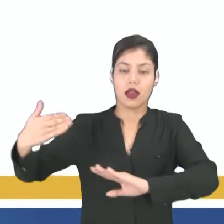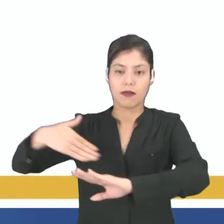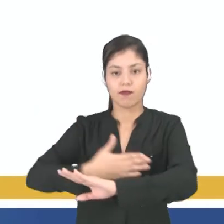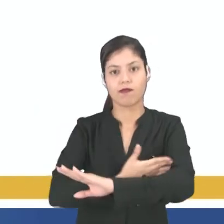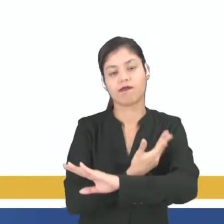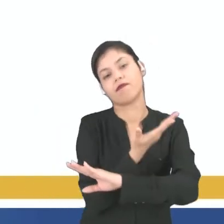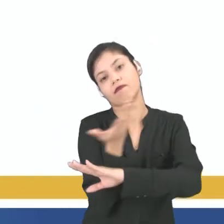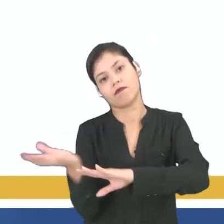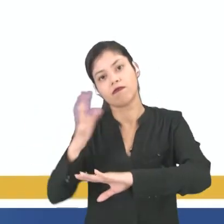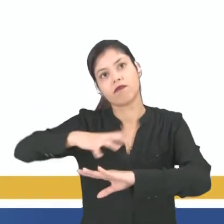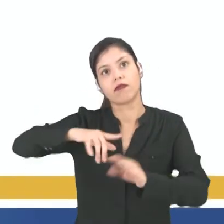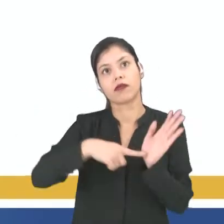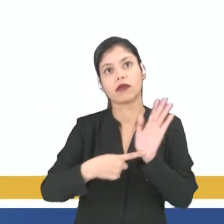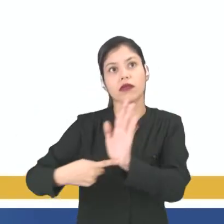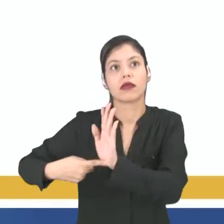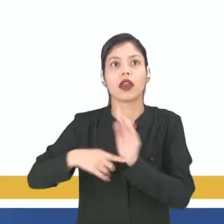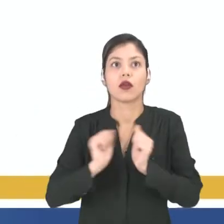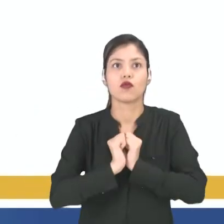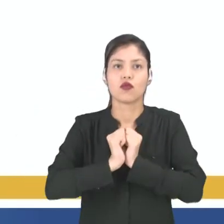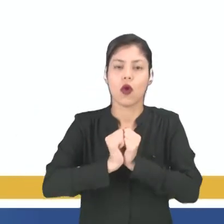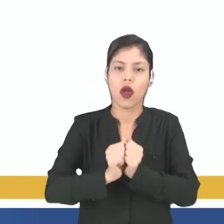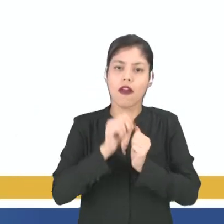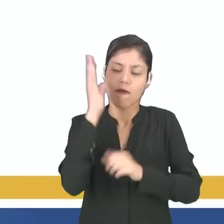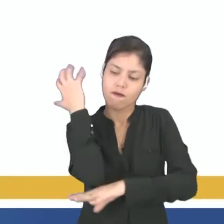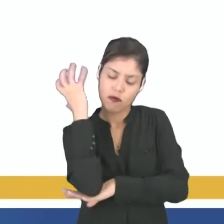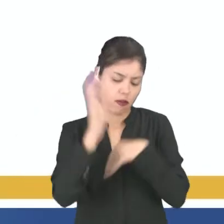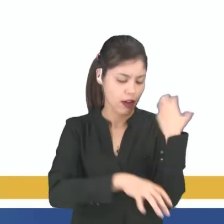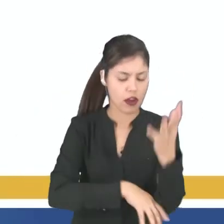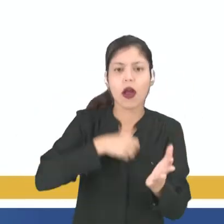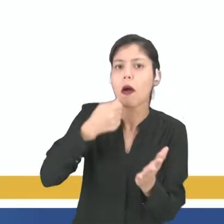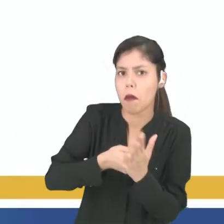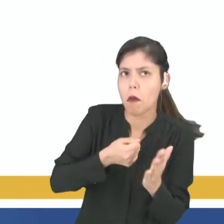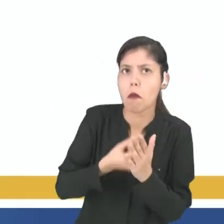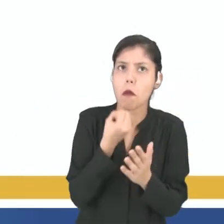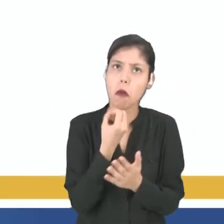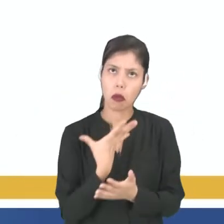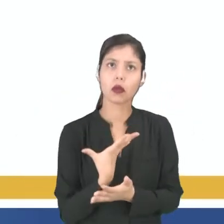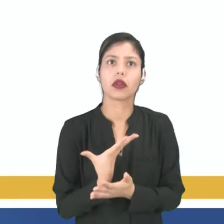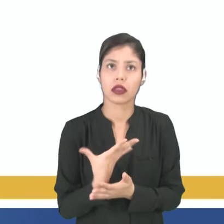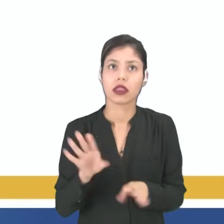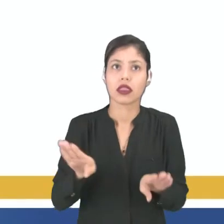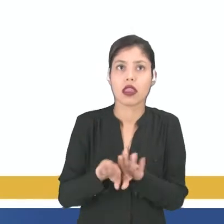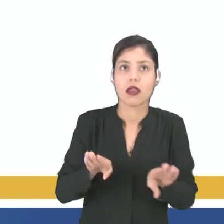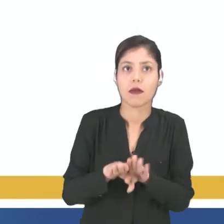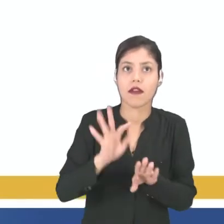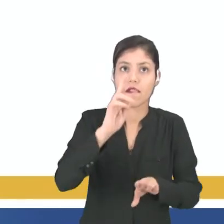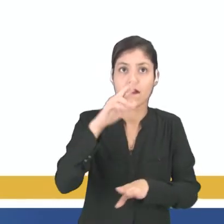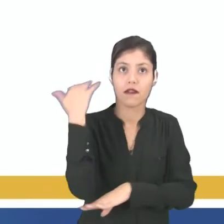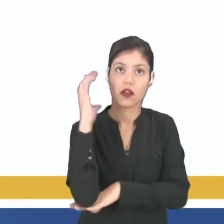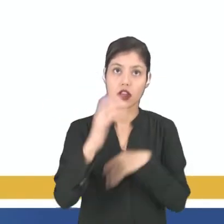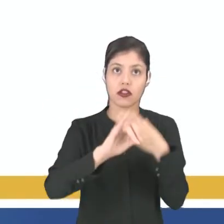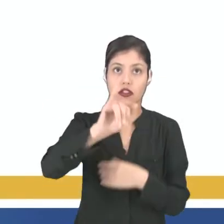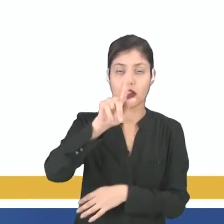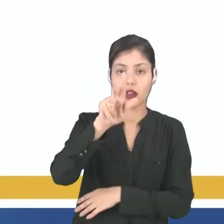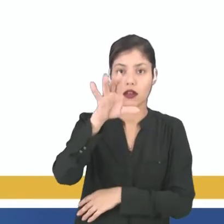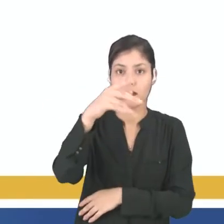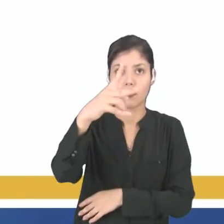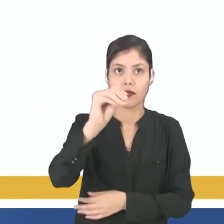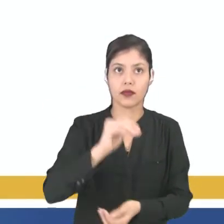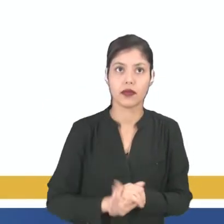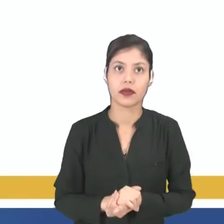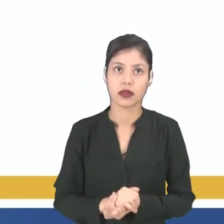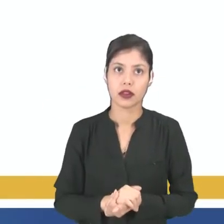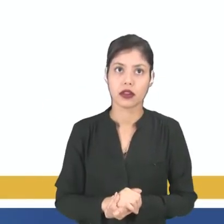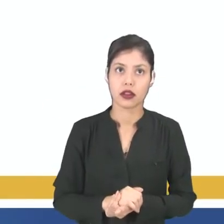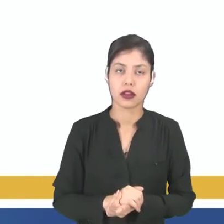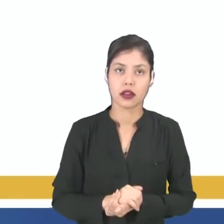e homogêneos, como florestas densas de terra firmes, florestas estacionais e florestas de igapó. C. O bioma Amazônia é afetado